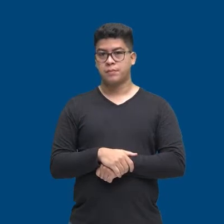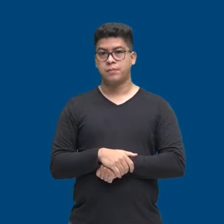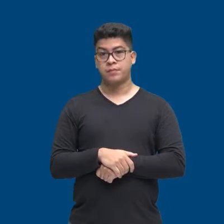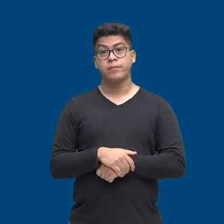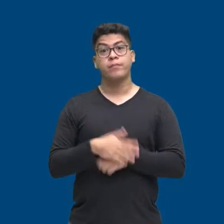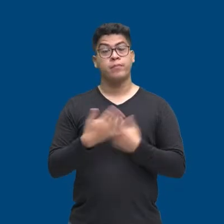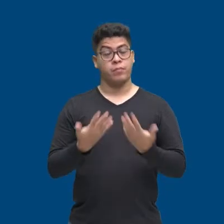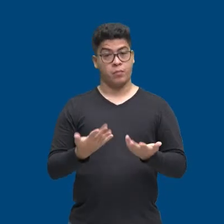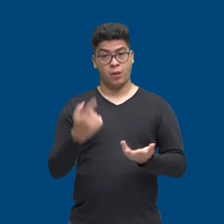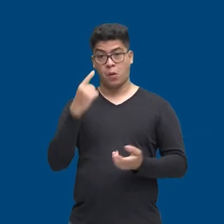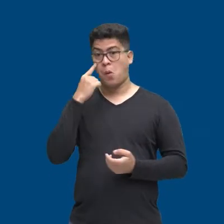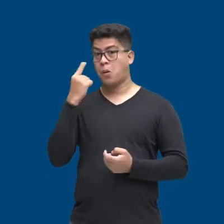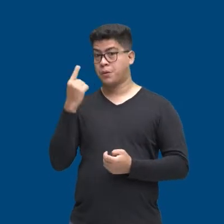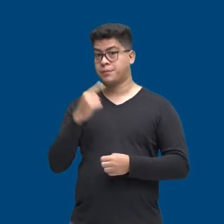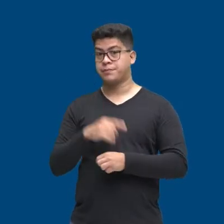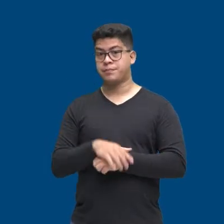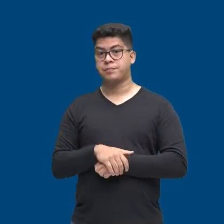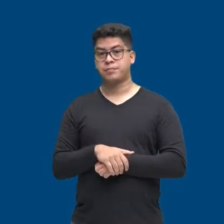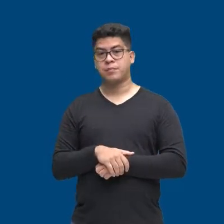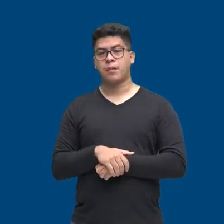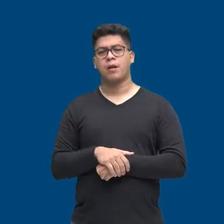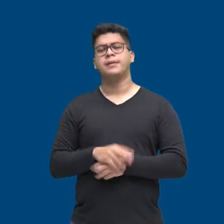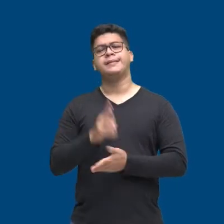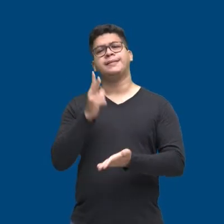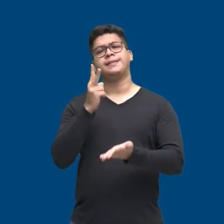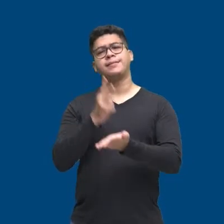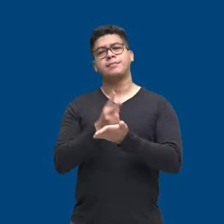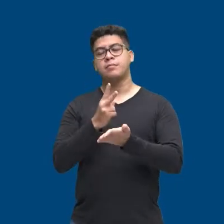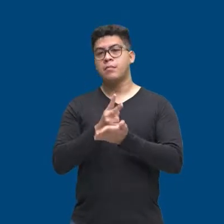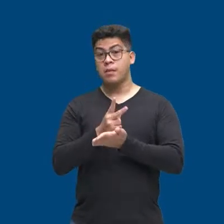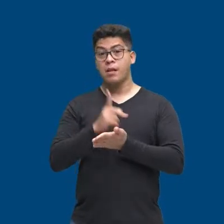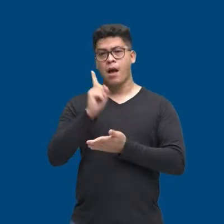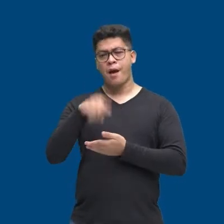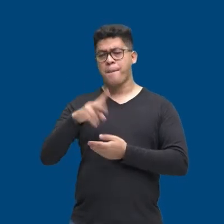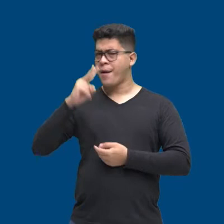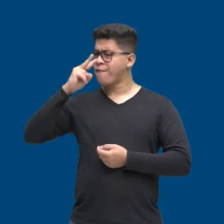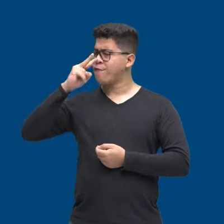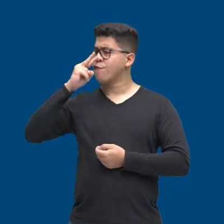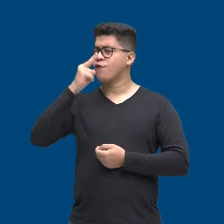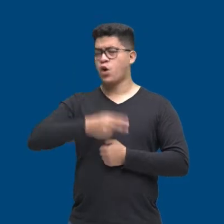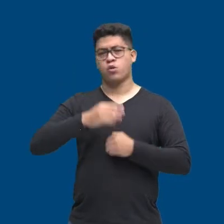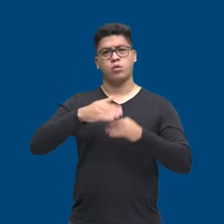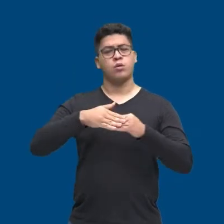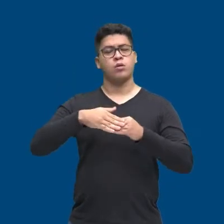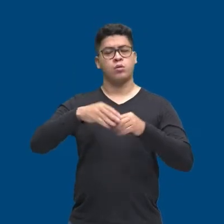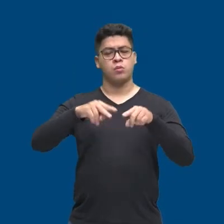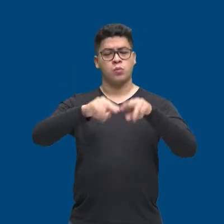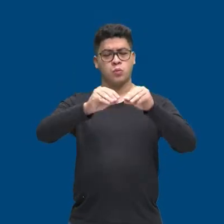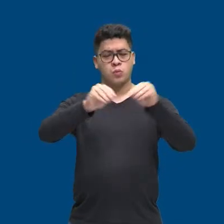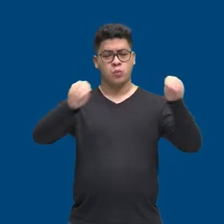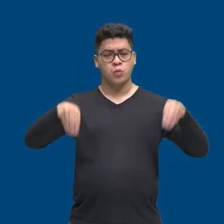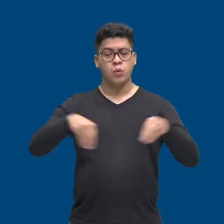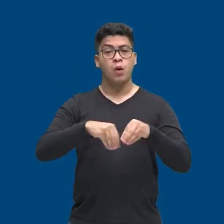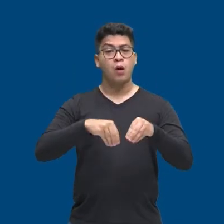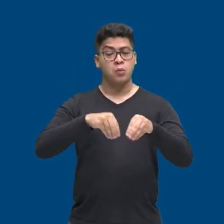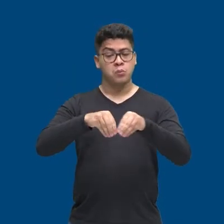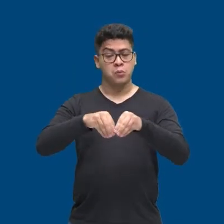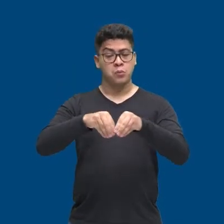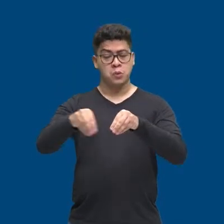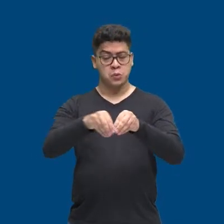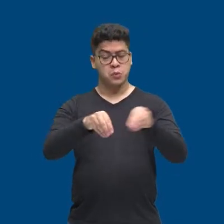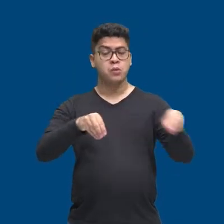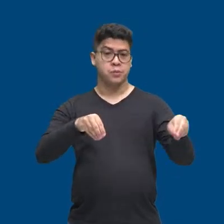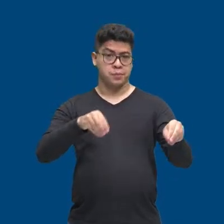ok olha só a rainha ela é uma das peças mais poderosas dentro do jogo de xadrez vocês sabiam disso